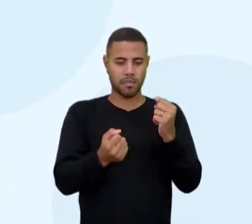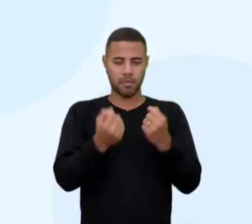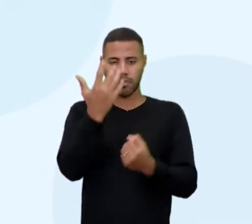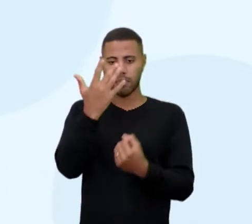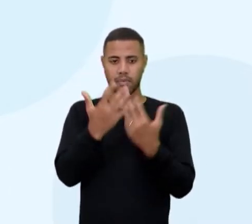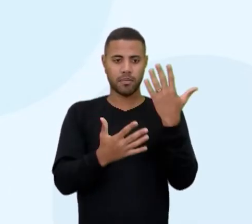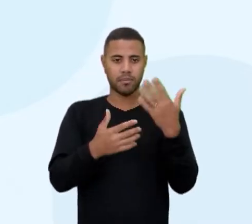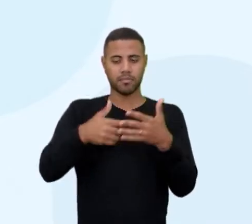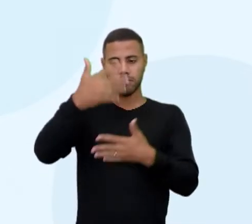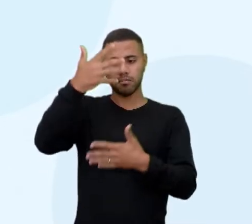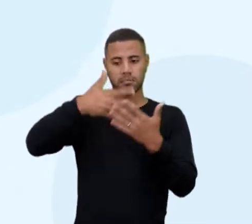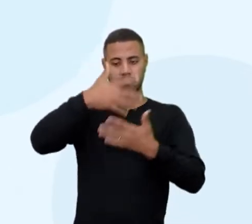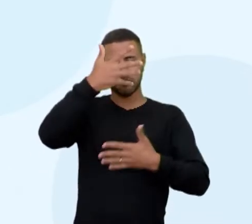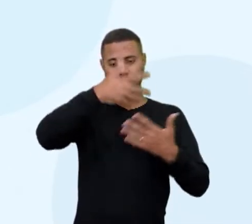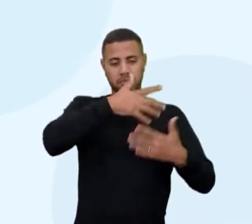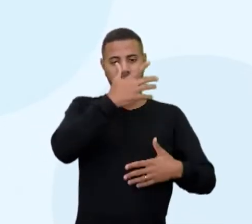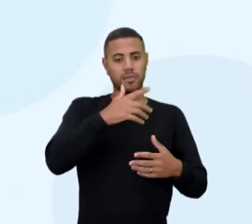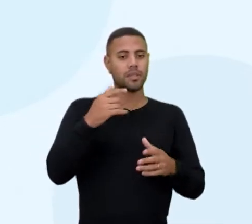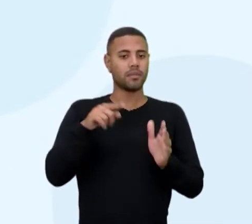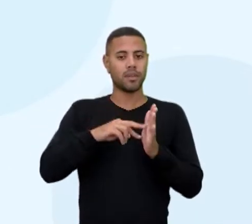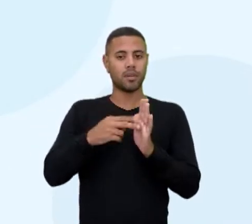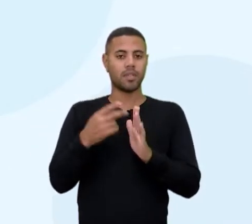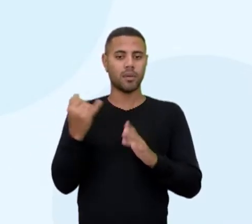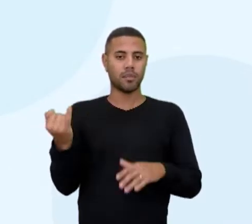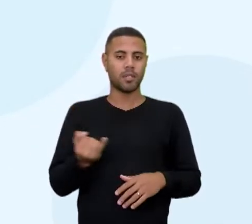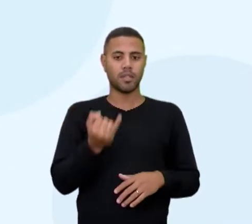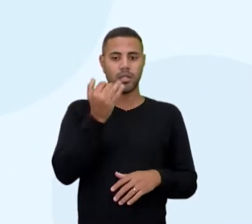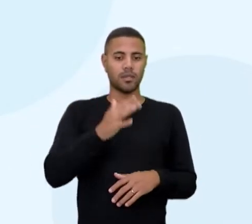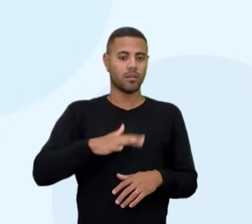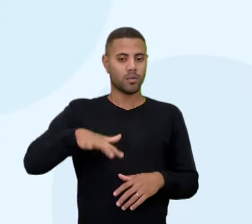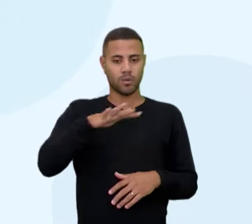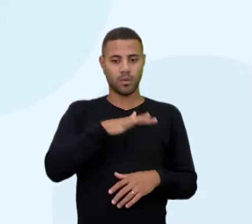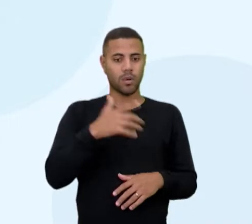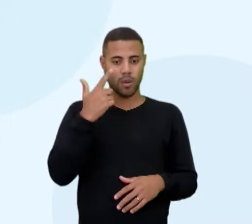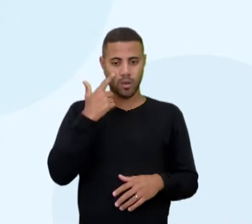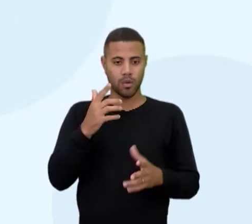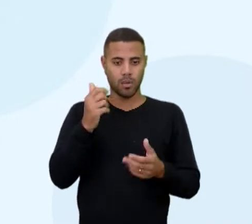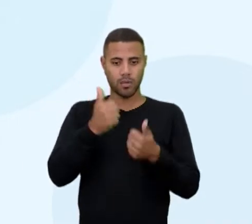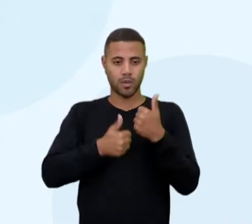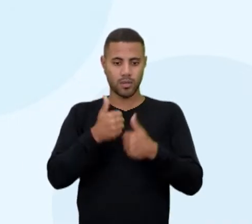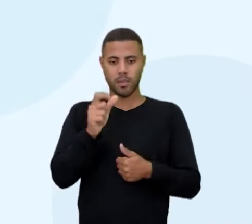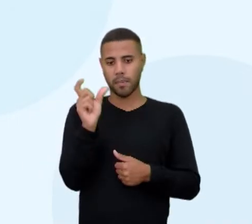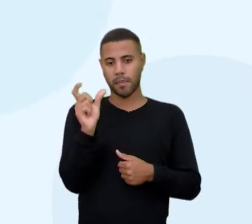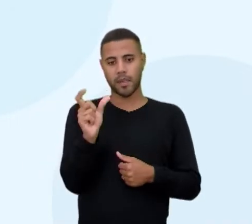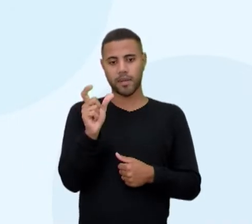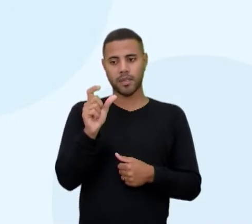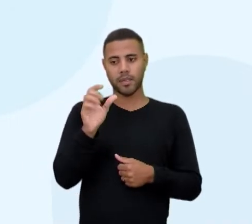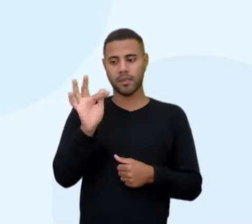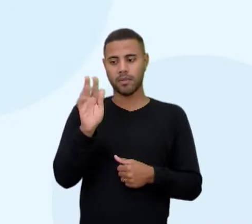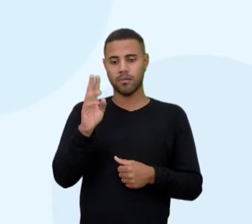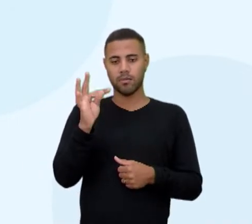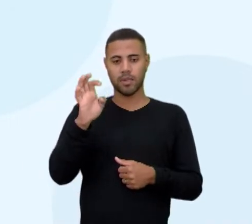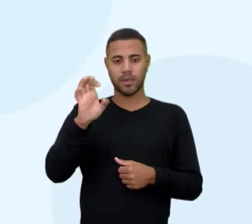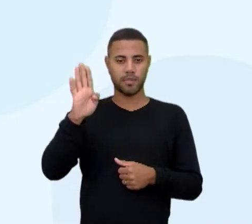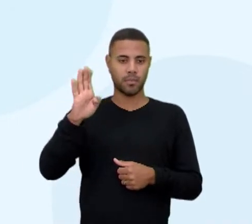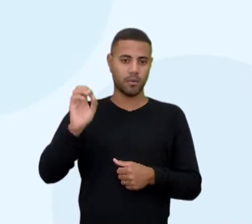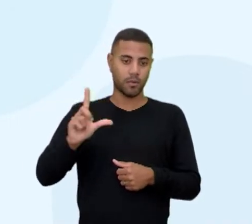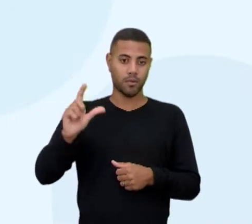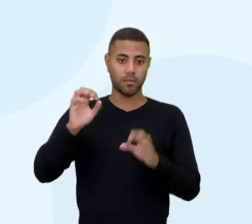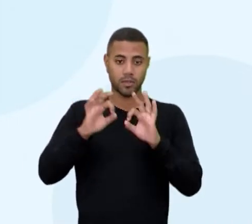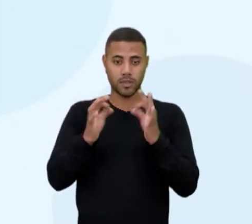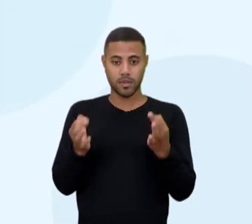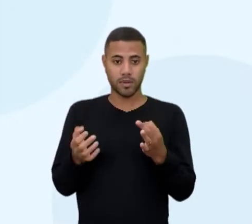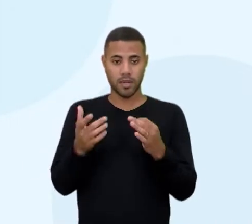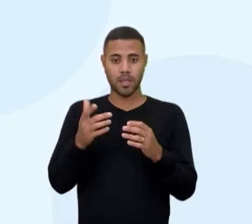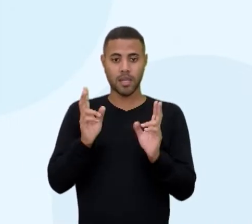mais importante e o que é menos importante para geral, né? Então, aqui nesse caso, a pessoa colocou lá futebol. E aí, de tanto que é